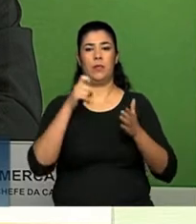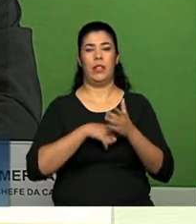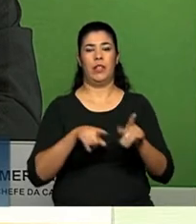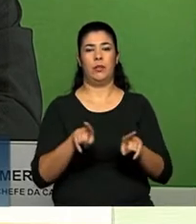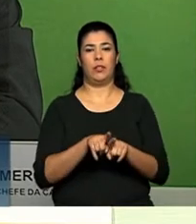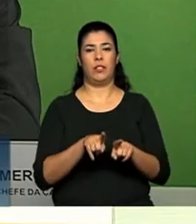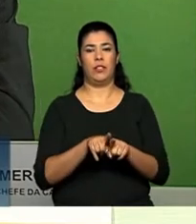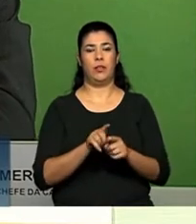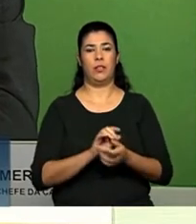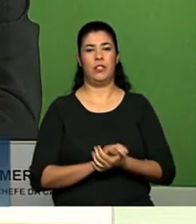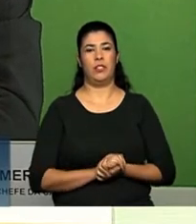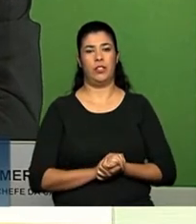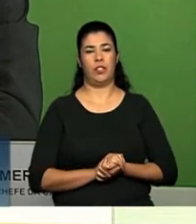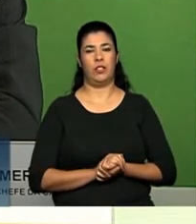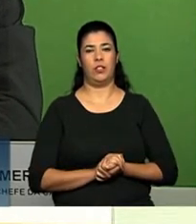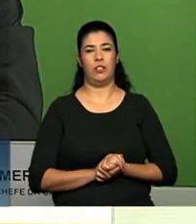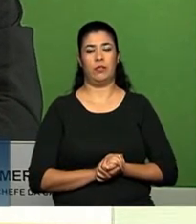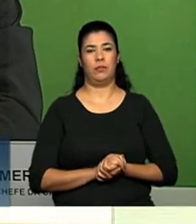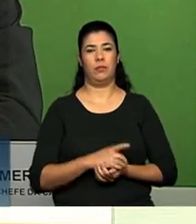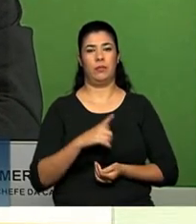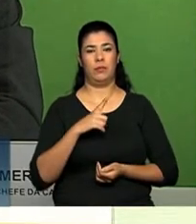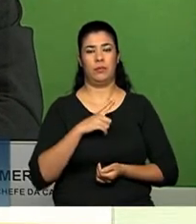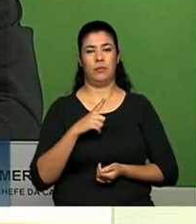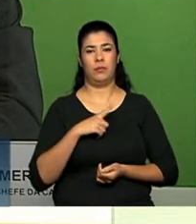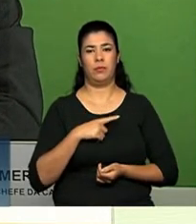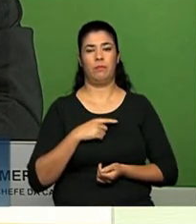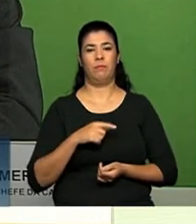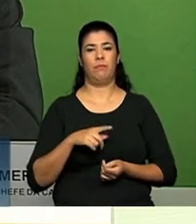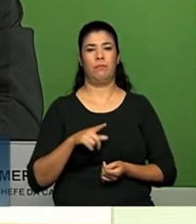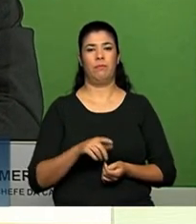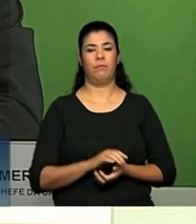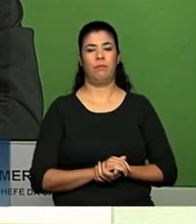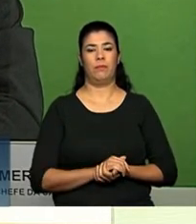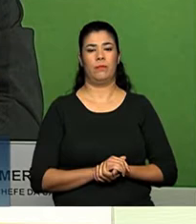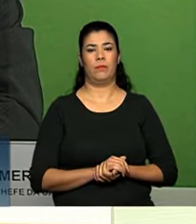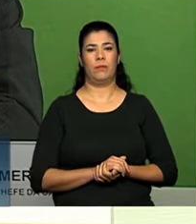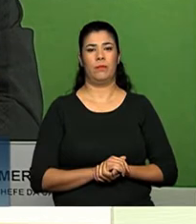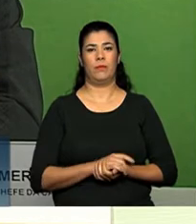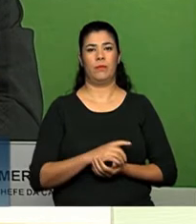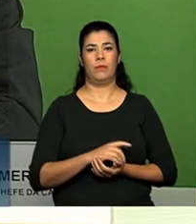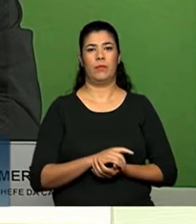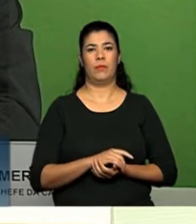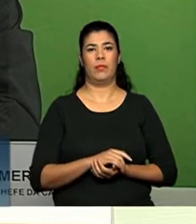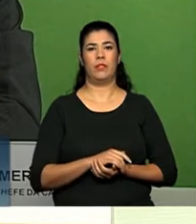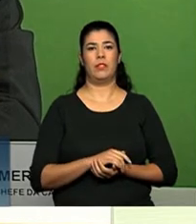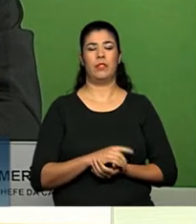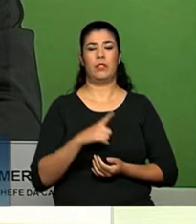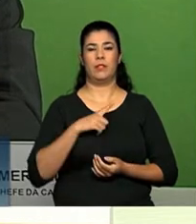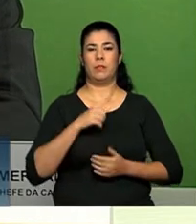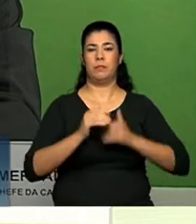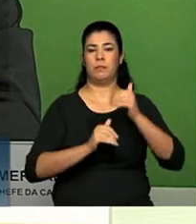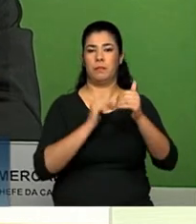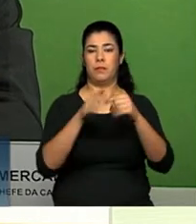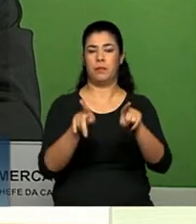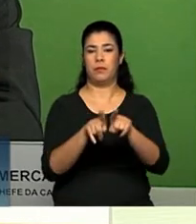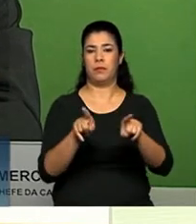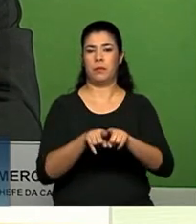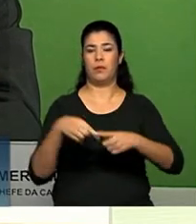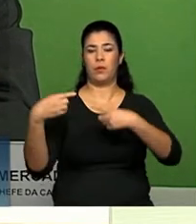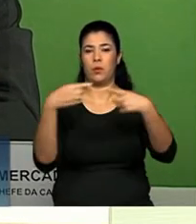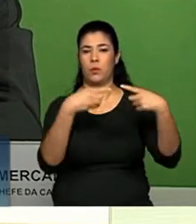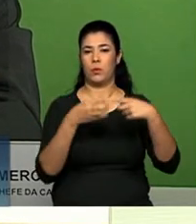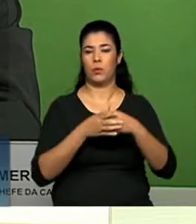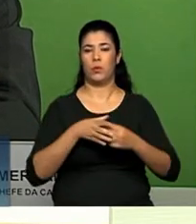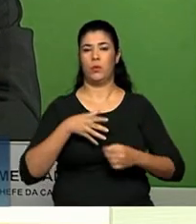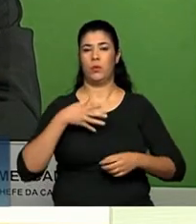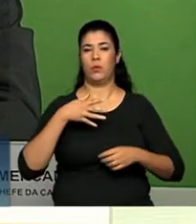Nós desoneramos demais no passado recente. O governo fez um grande esforço de política